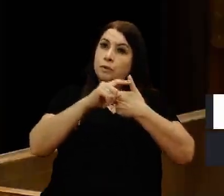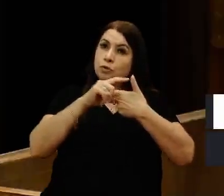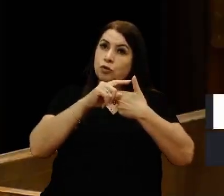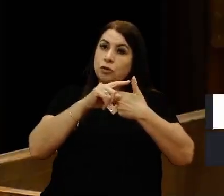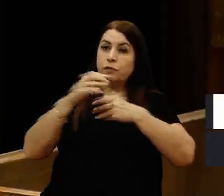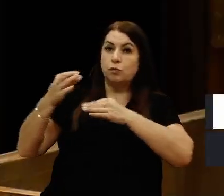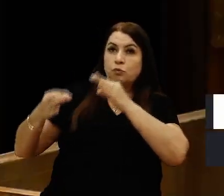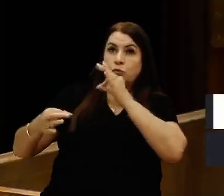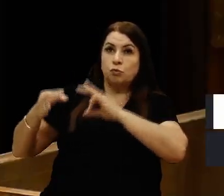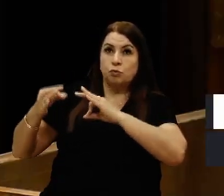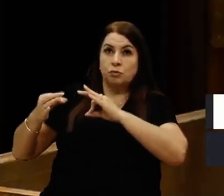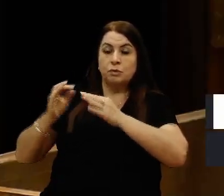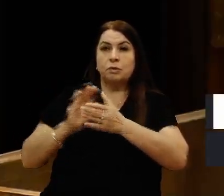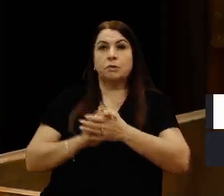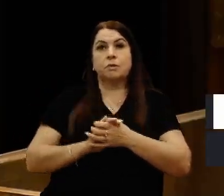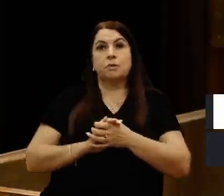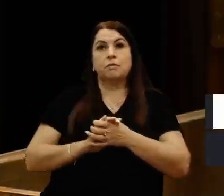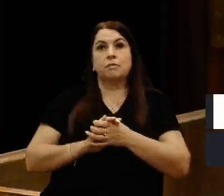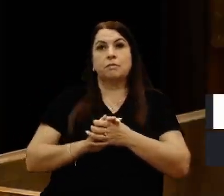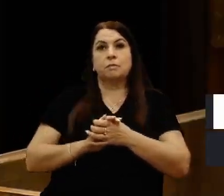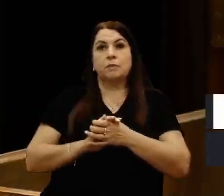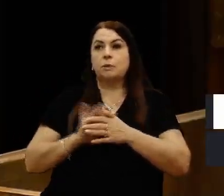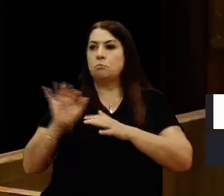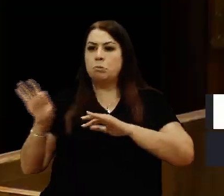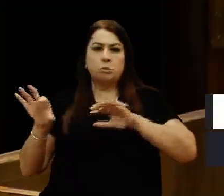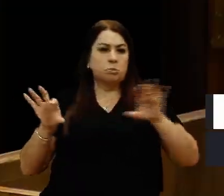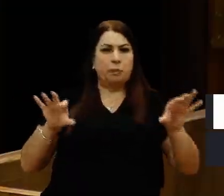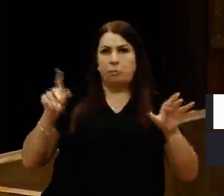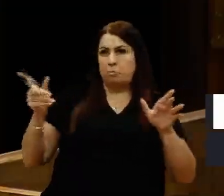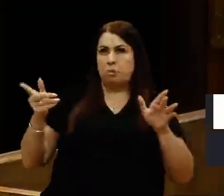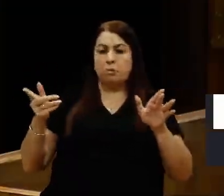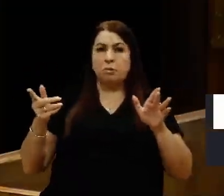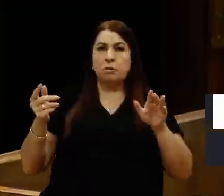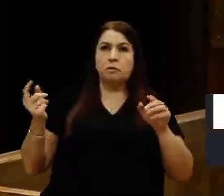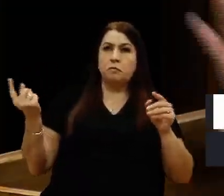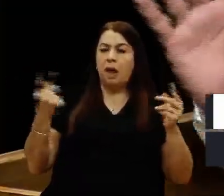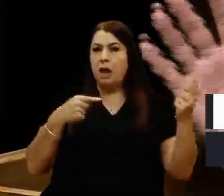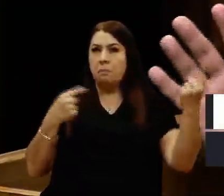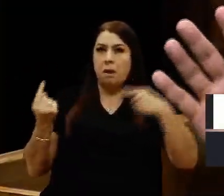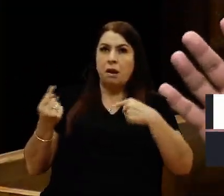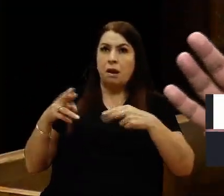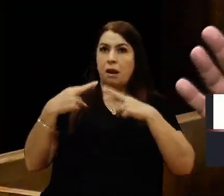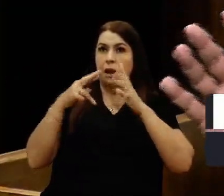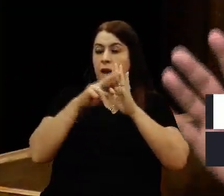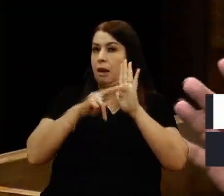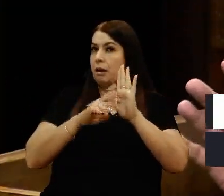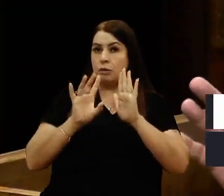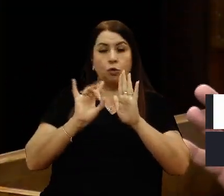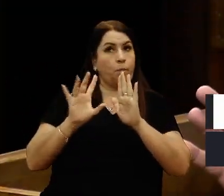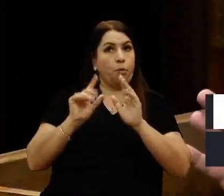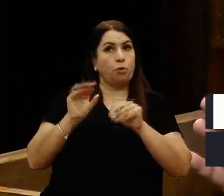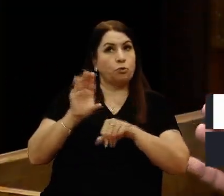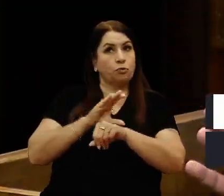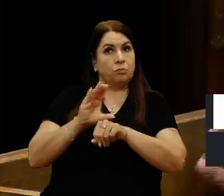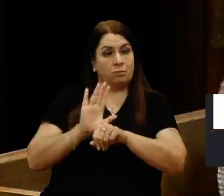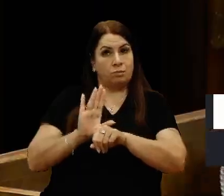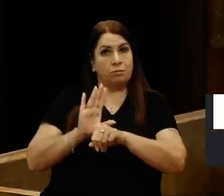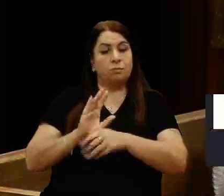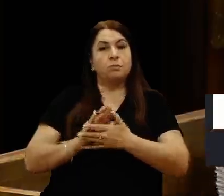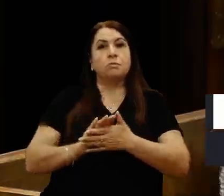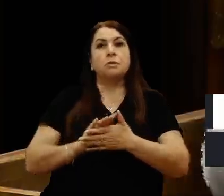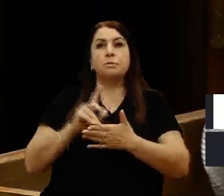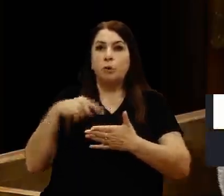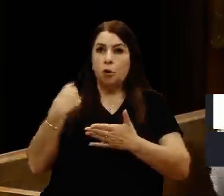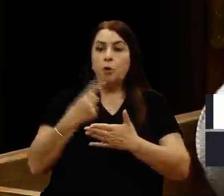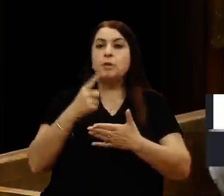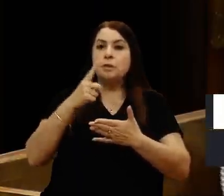o judiciário se arvoram ou ditam regras aqui, só podem constitucionalmente. Mas